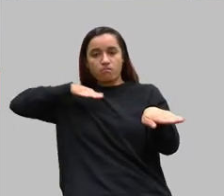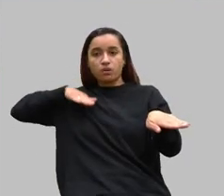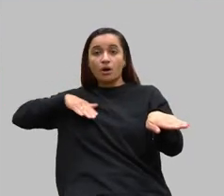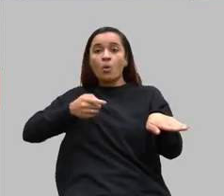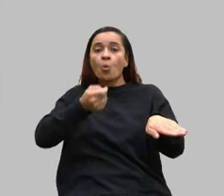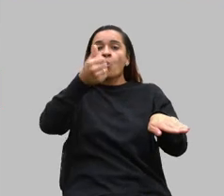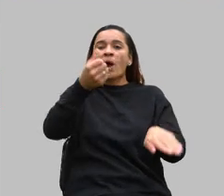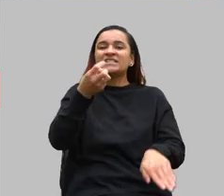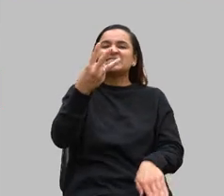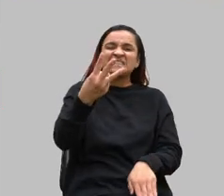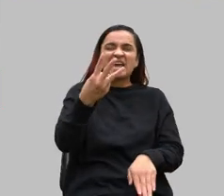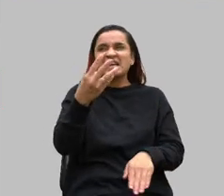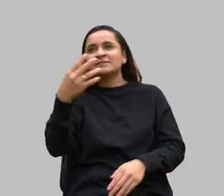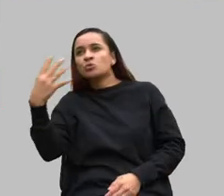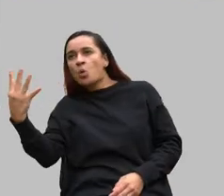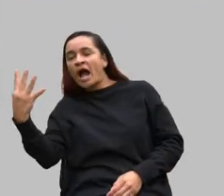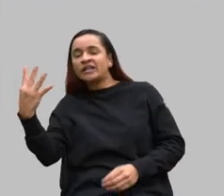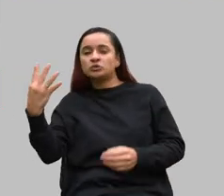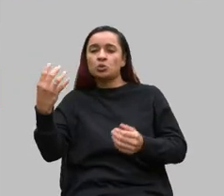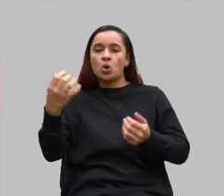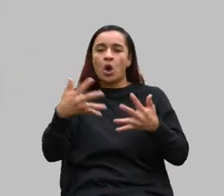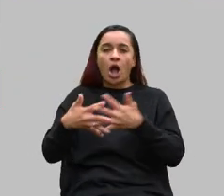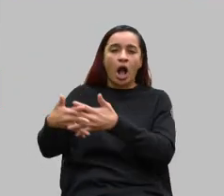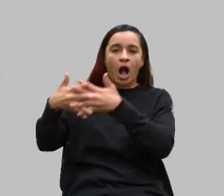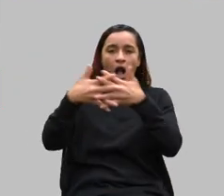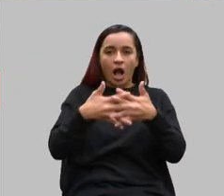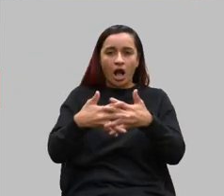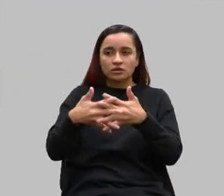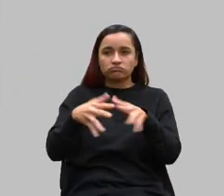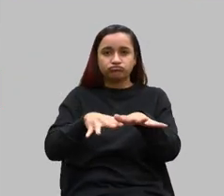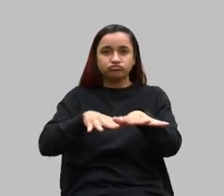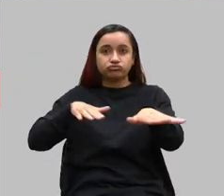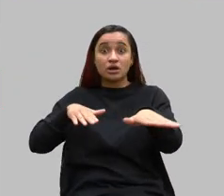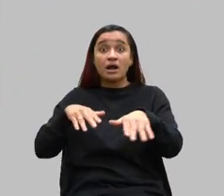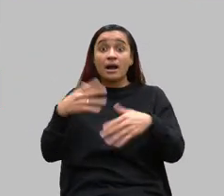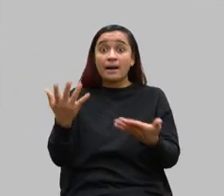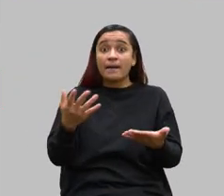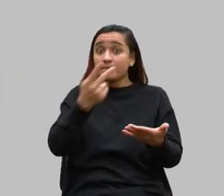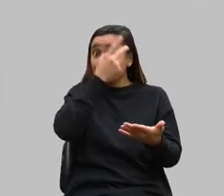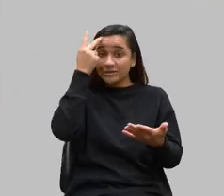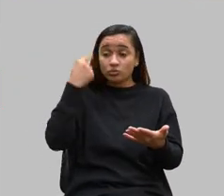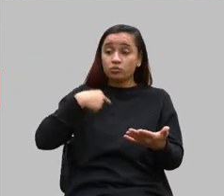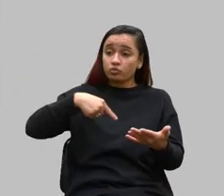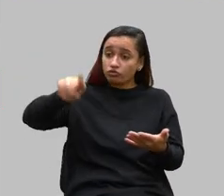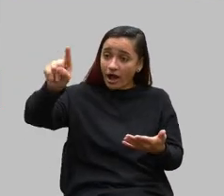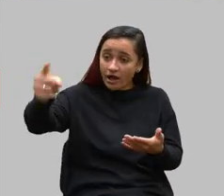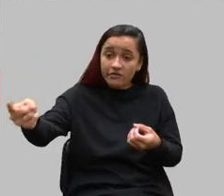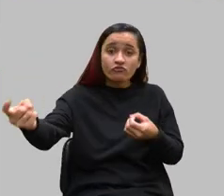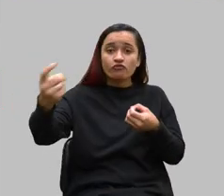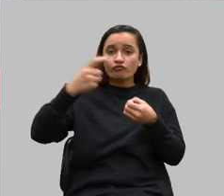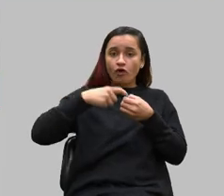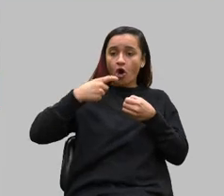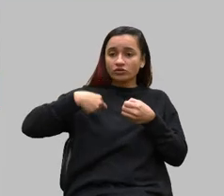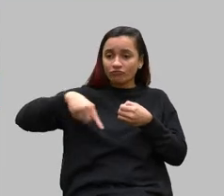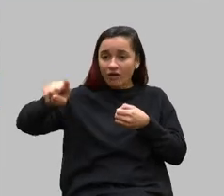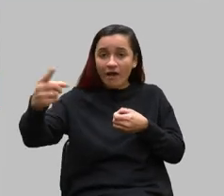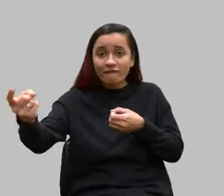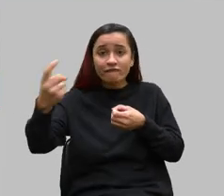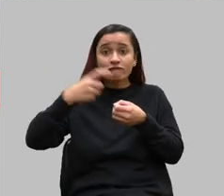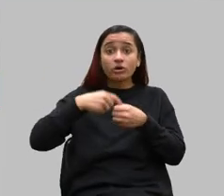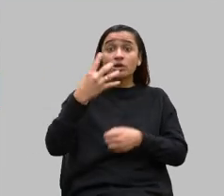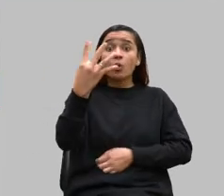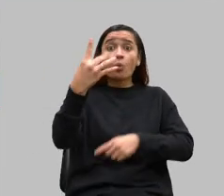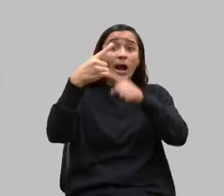vagões iam sendo carregados e o Caminhoneiro voltava na lavoura para buscar mais ele faz quatro viagens por